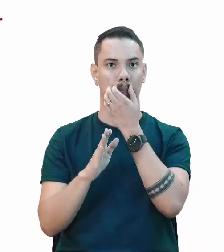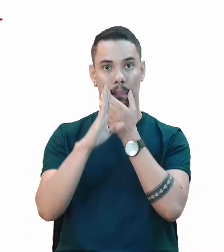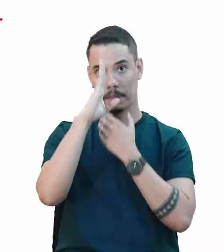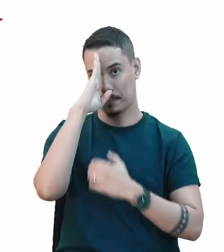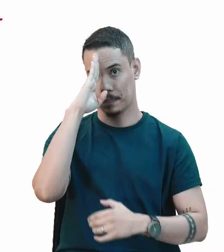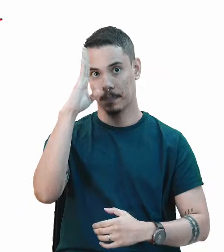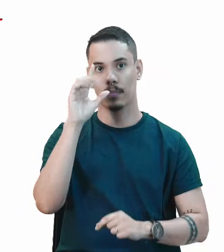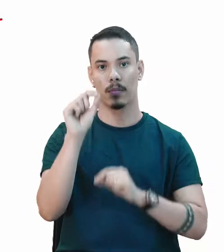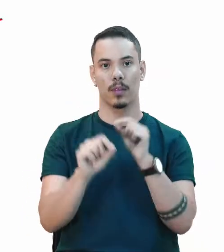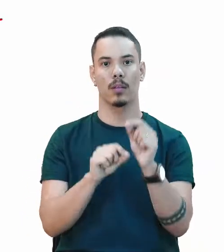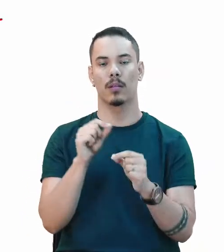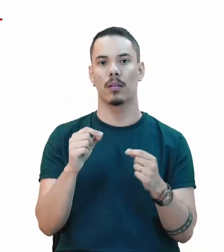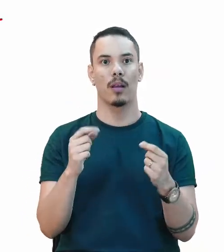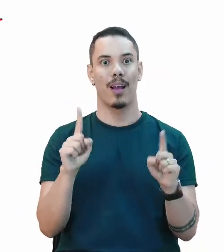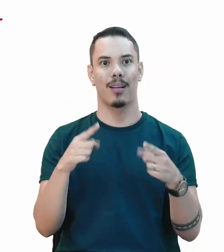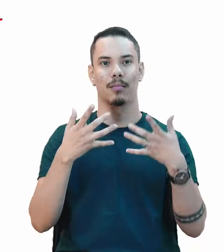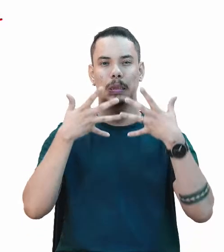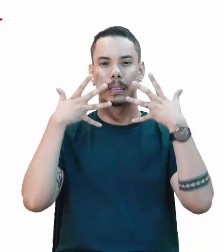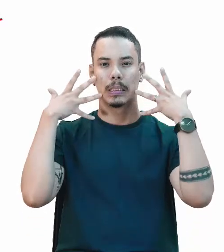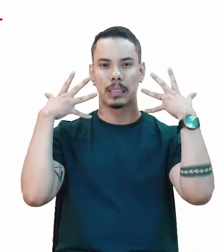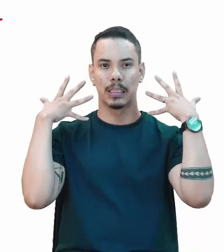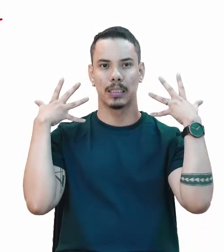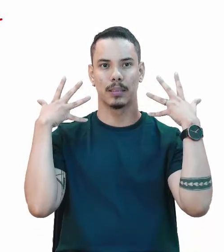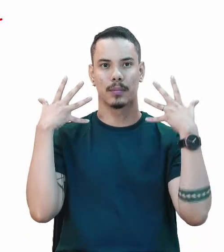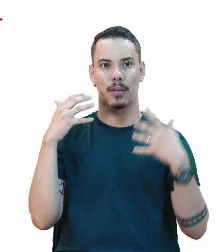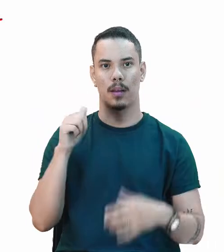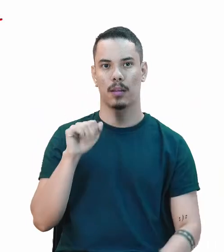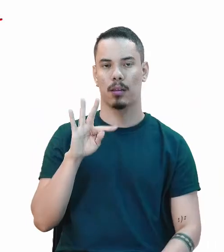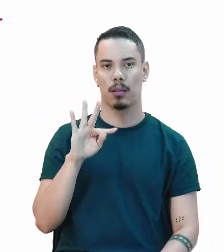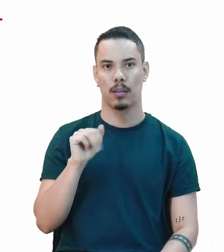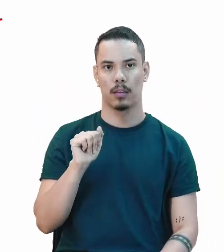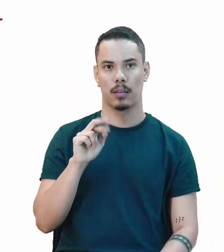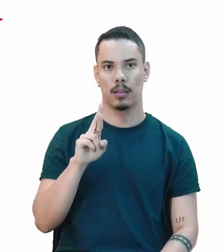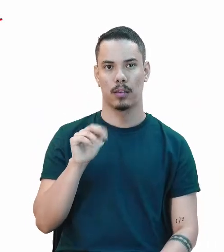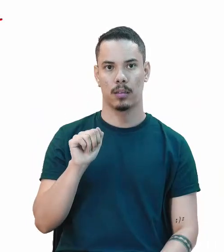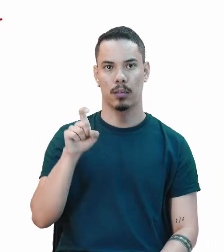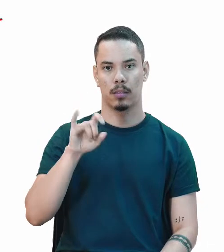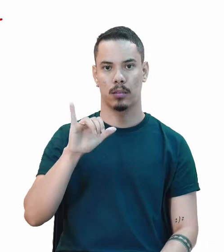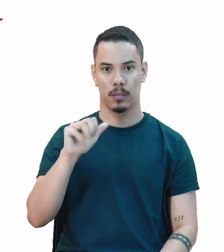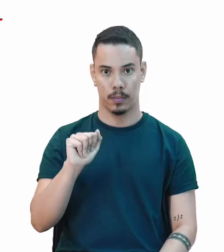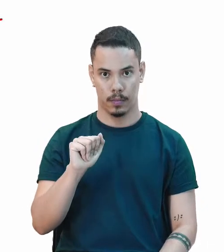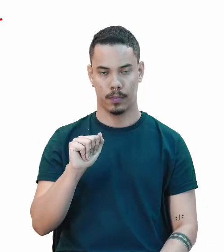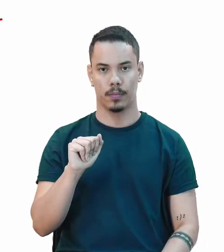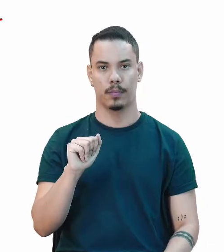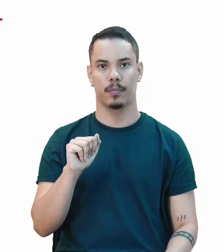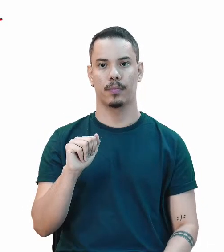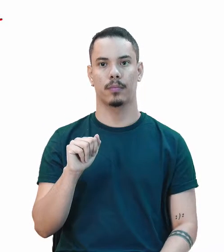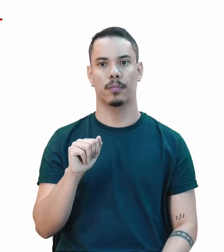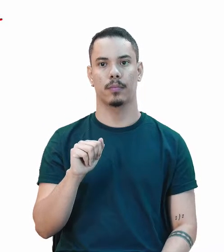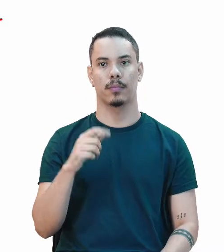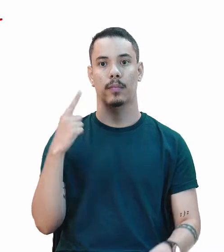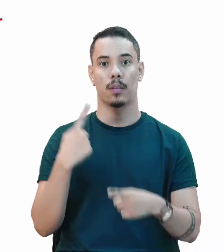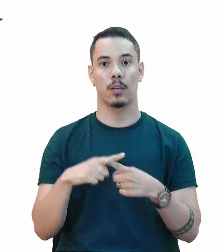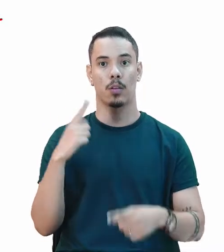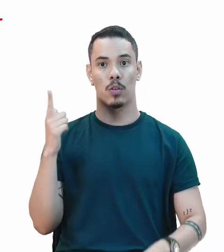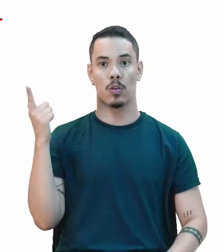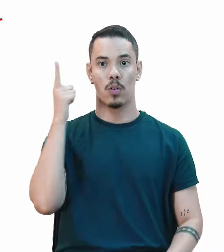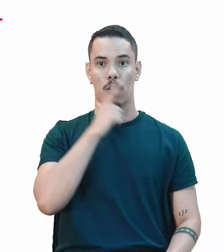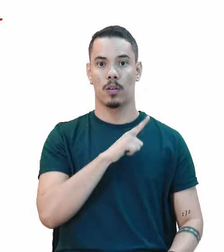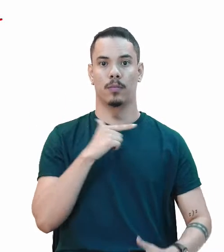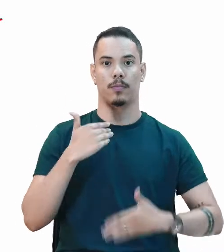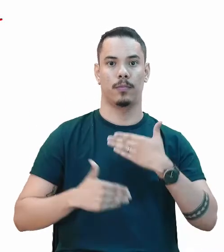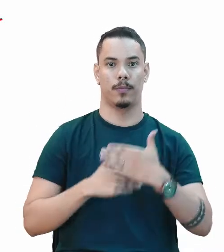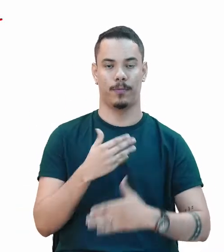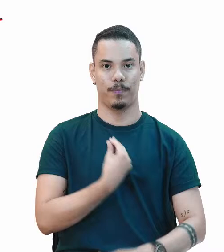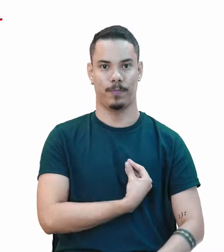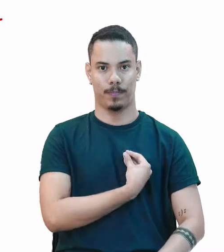plena serenidade, a chamada ataraxia em grego, para lidar com os sobressaltos da